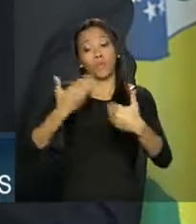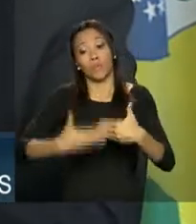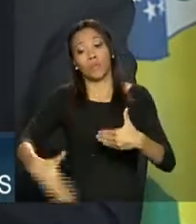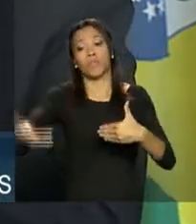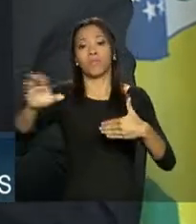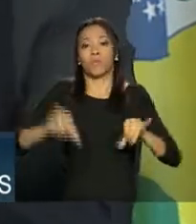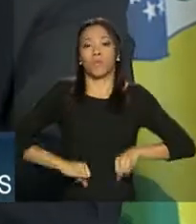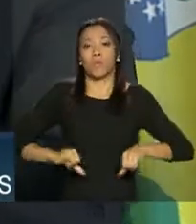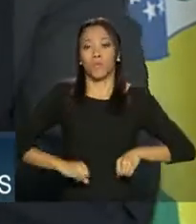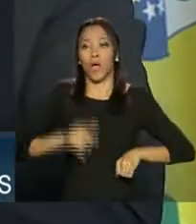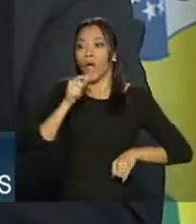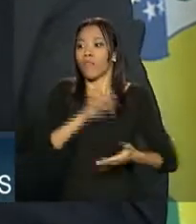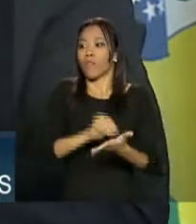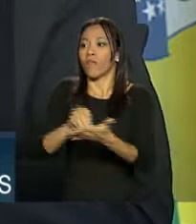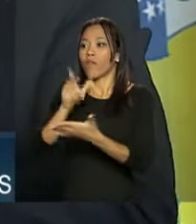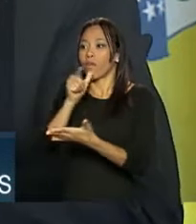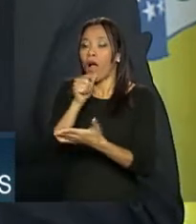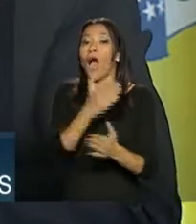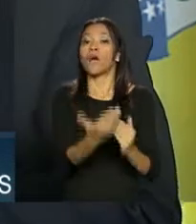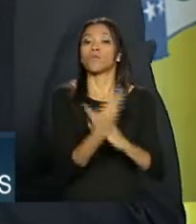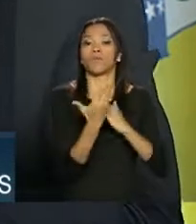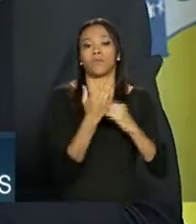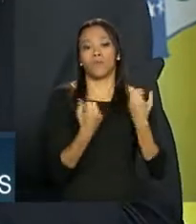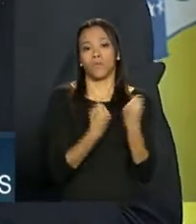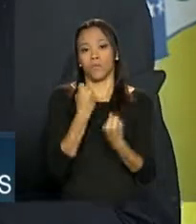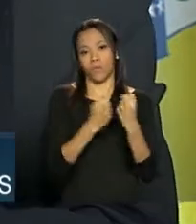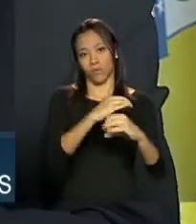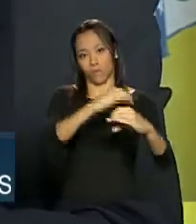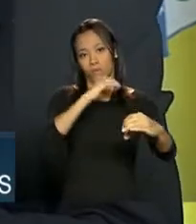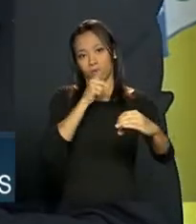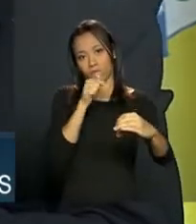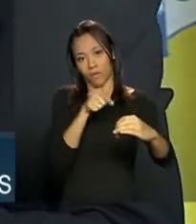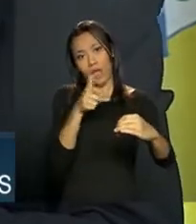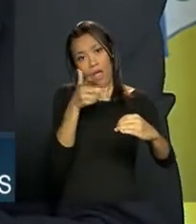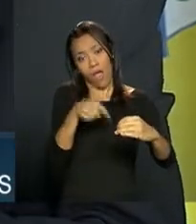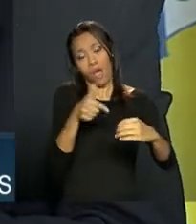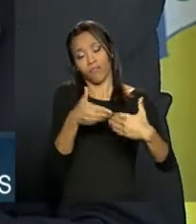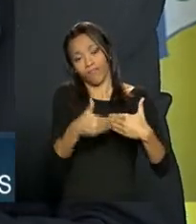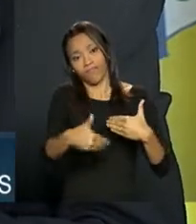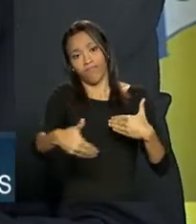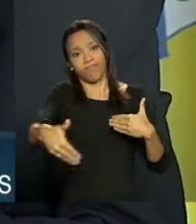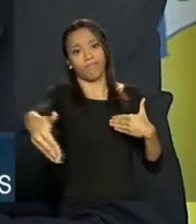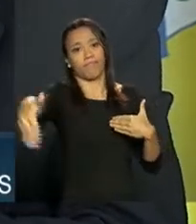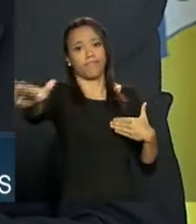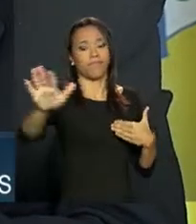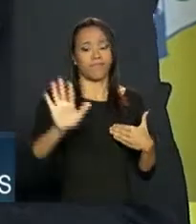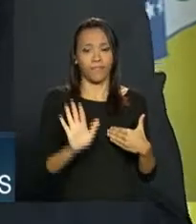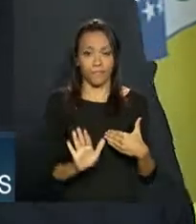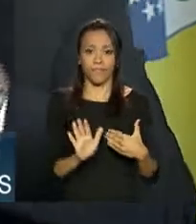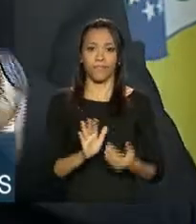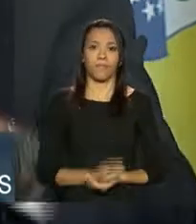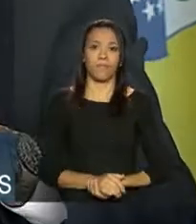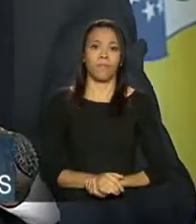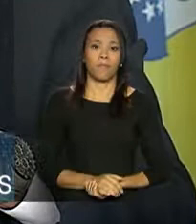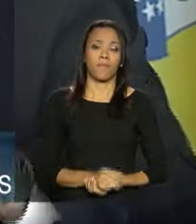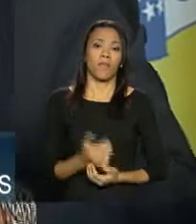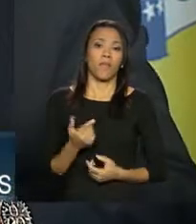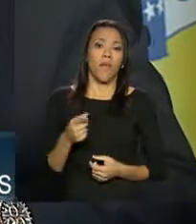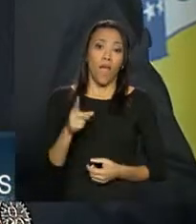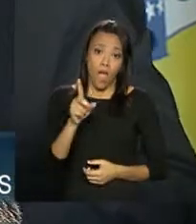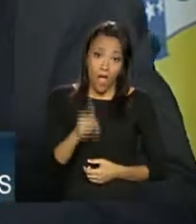são ações que são e no longo do tempo mas que ela tem uma perenidade a partir desse momento